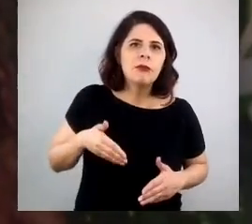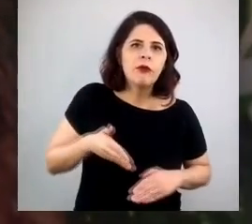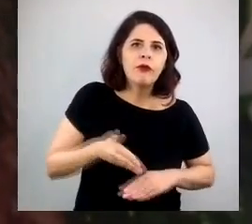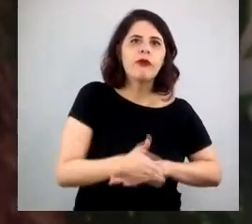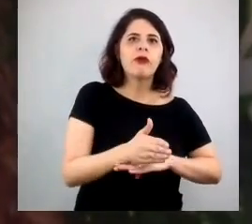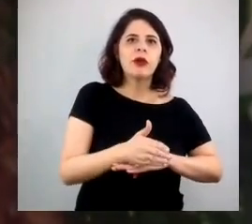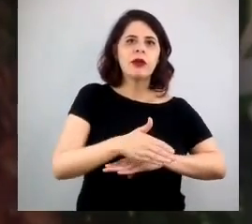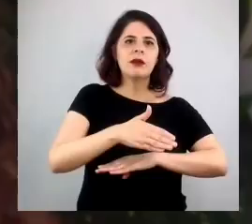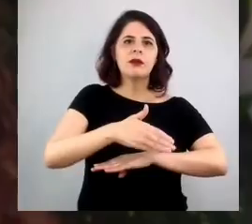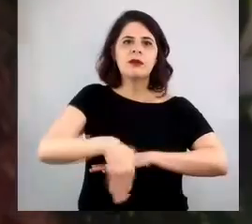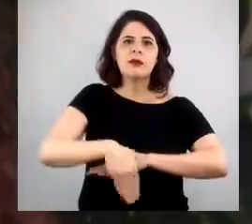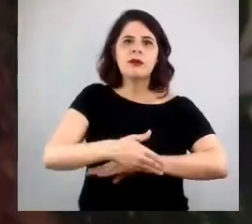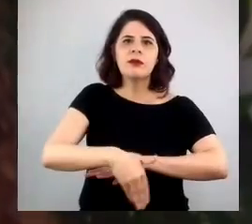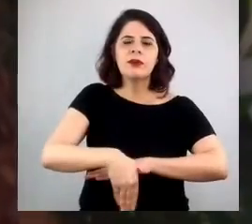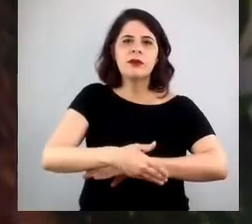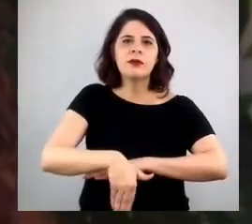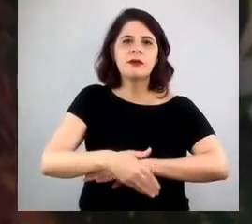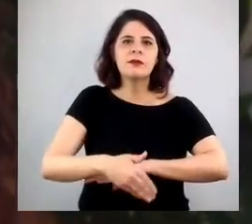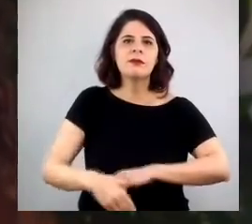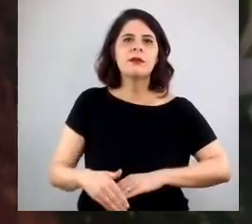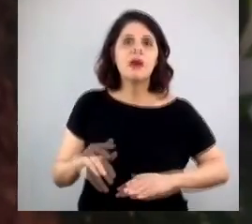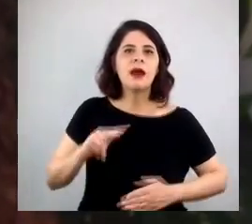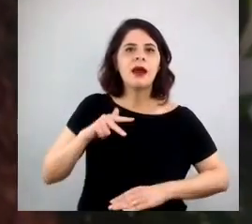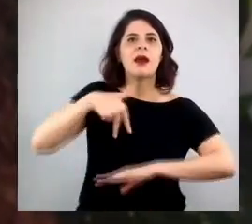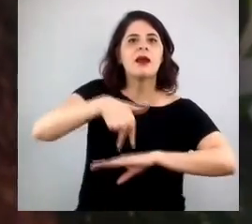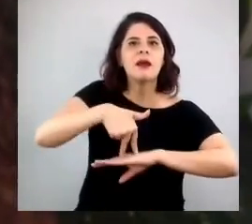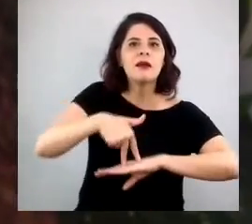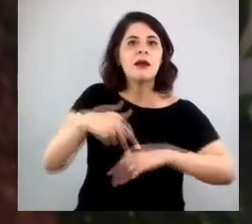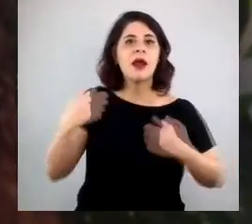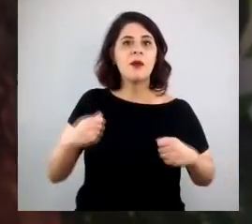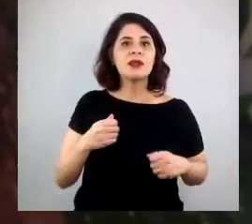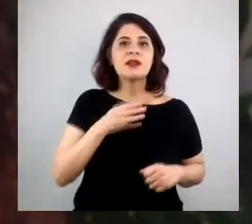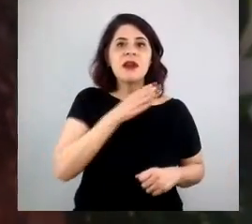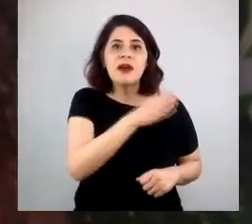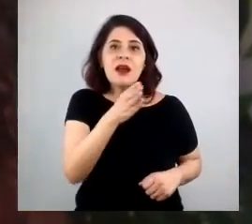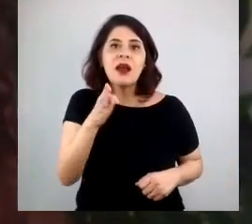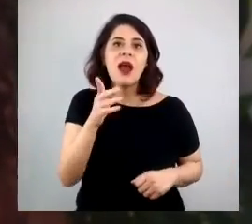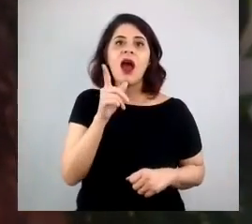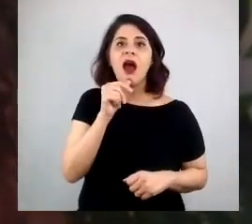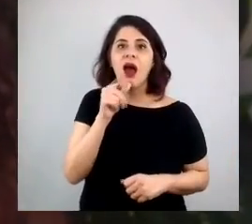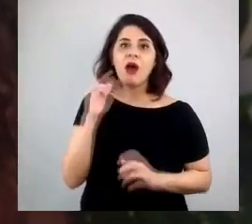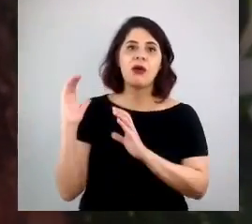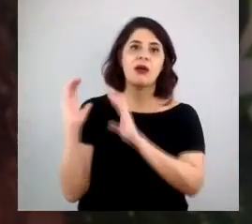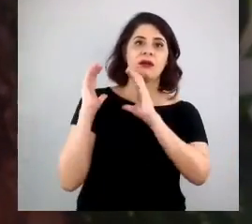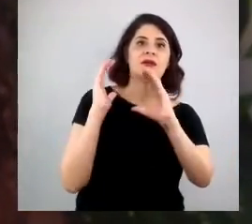Eu não queria sair porque eu estava cansada, mas eu tinha que sair porque eu estava com pouco dinheiro.